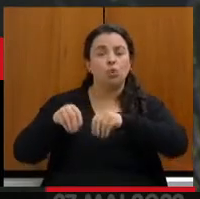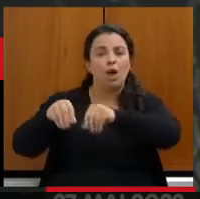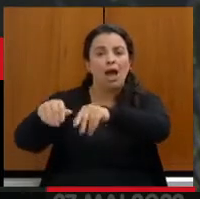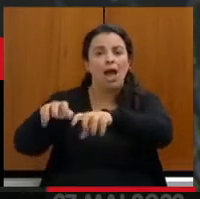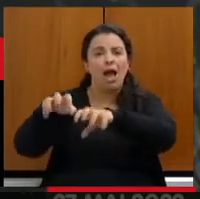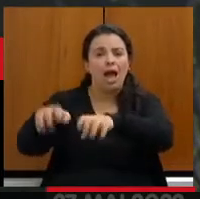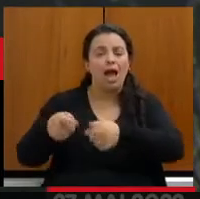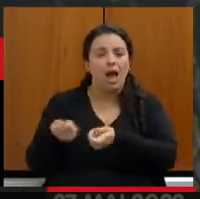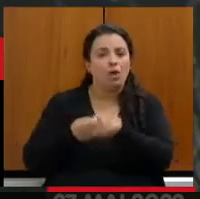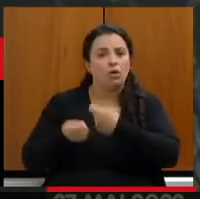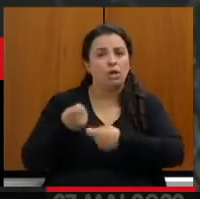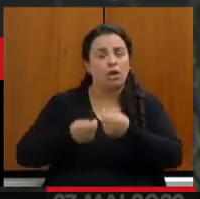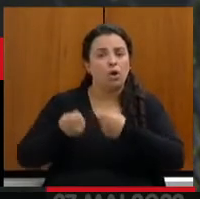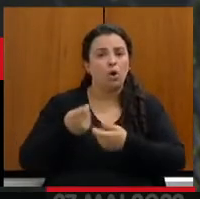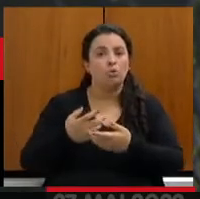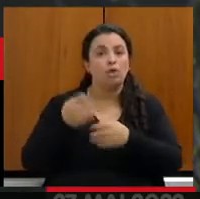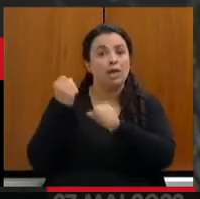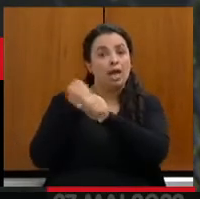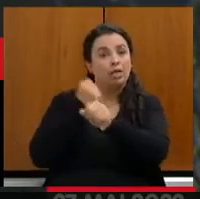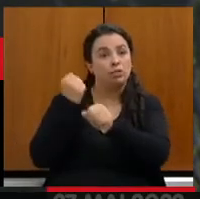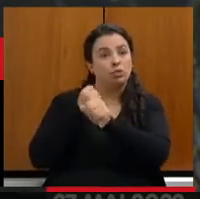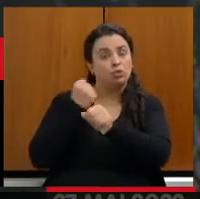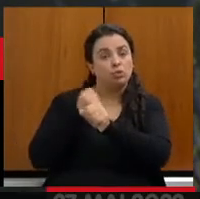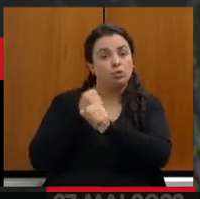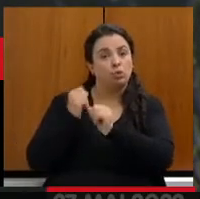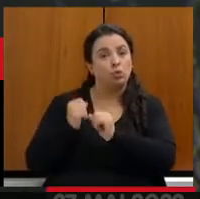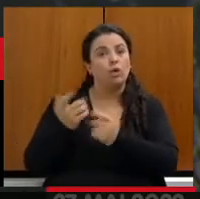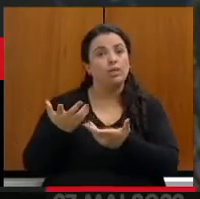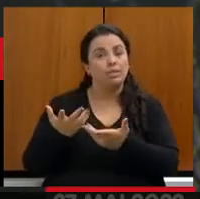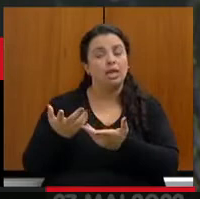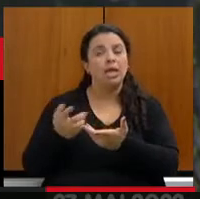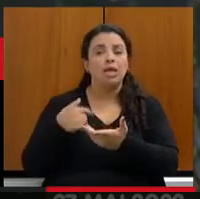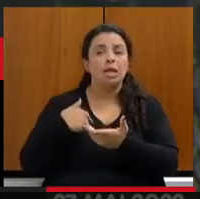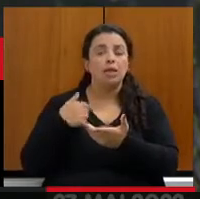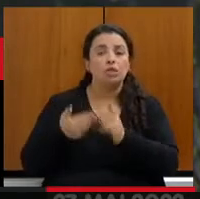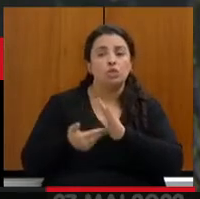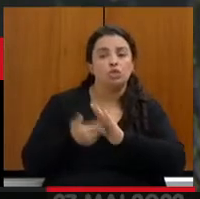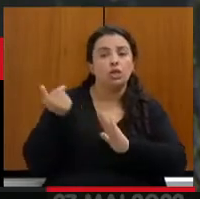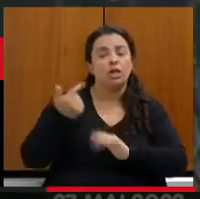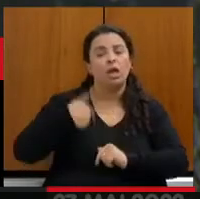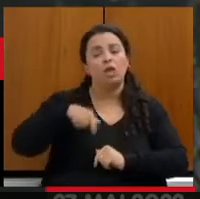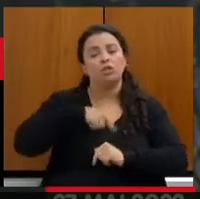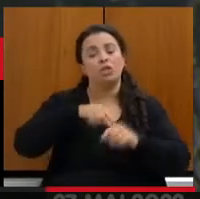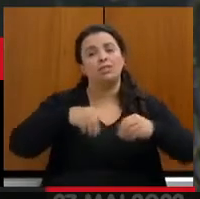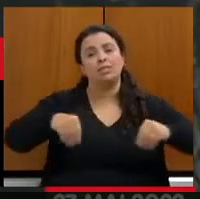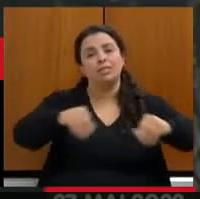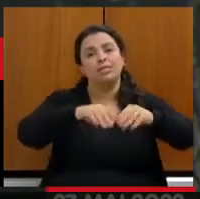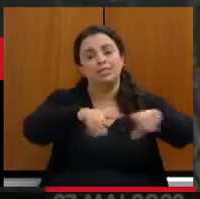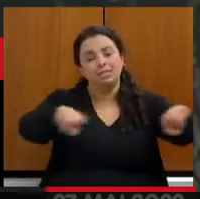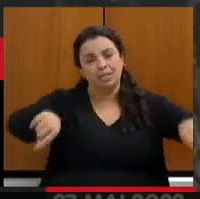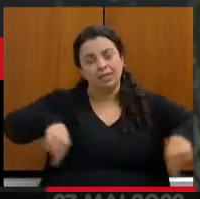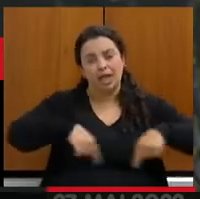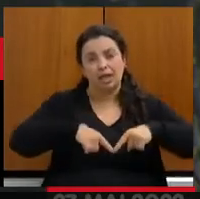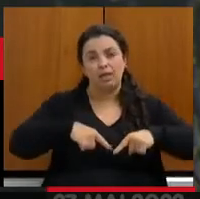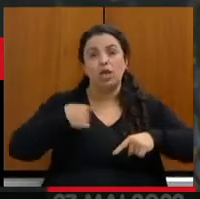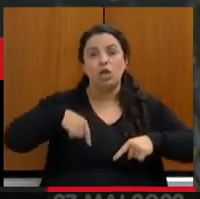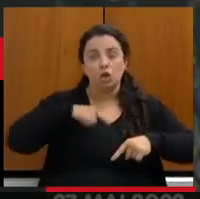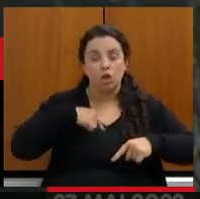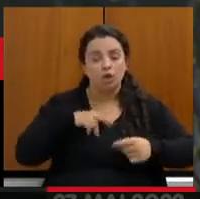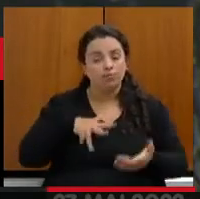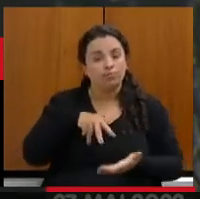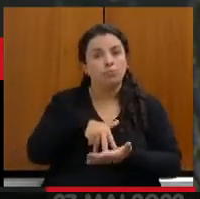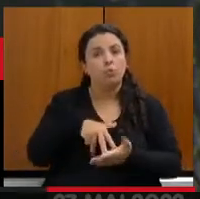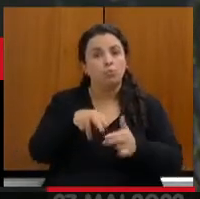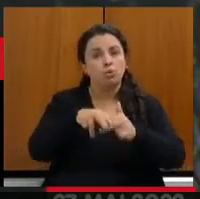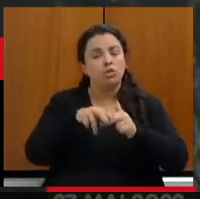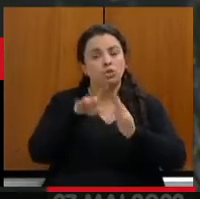de promover essa retirada do nosso território que a gente tá aqui é no Cleiton por esse